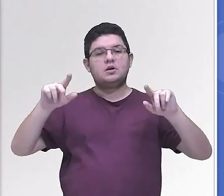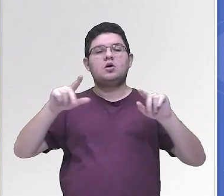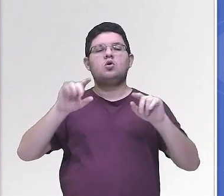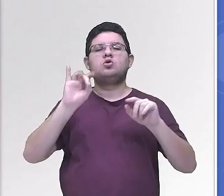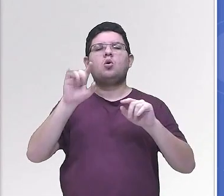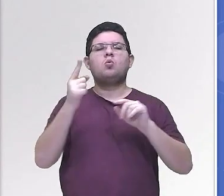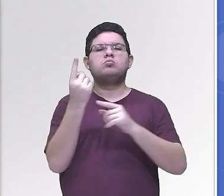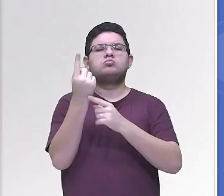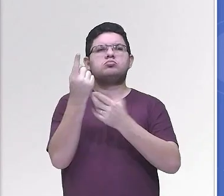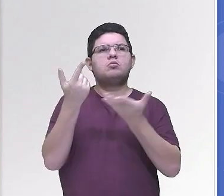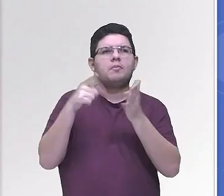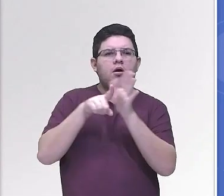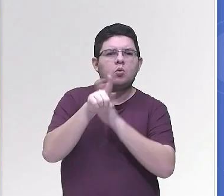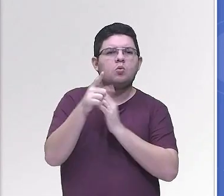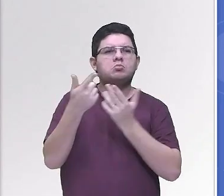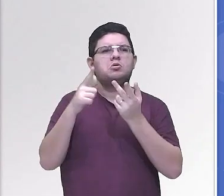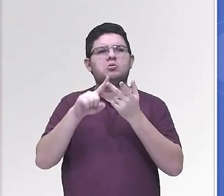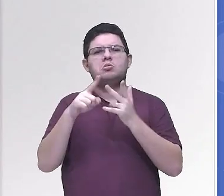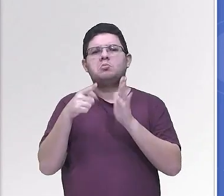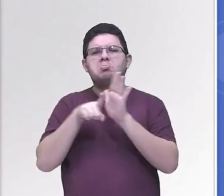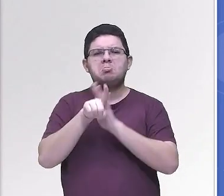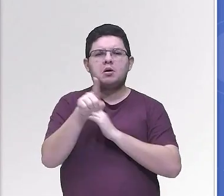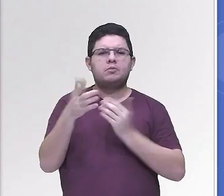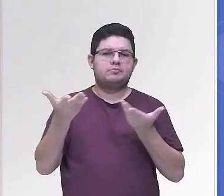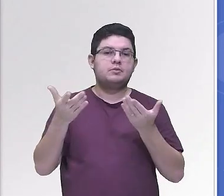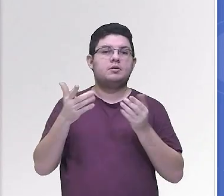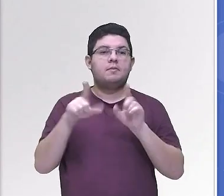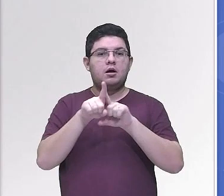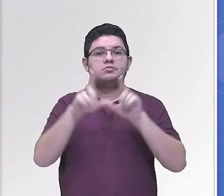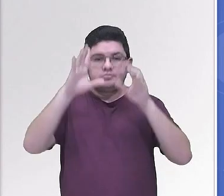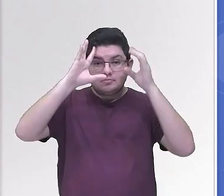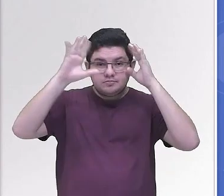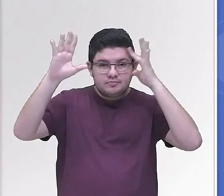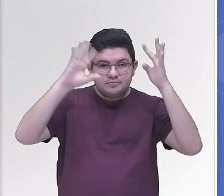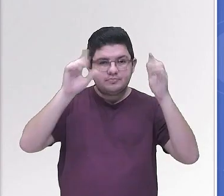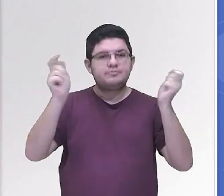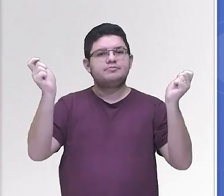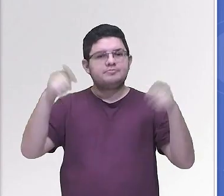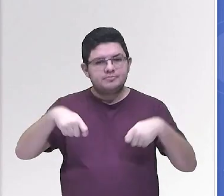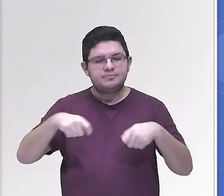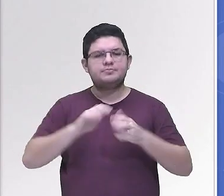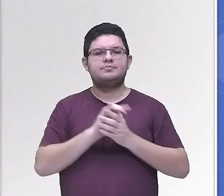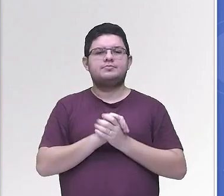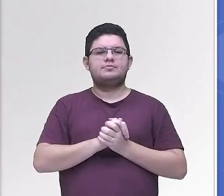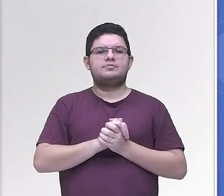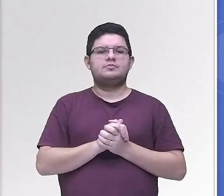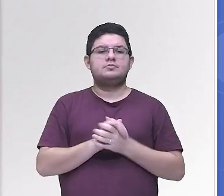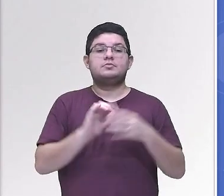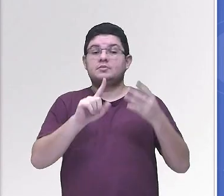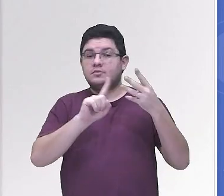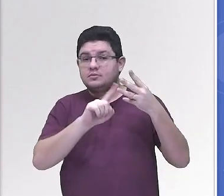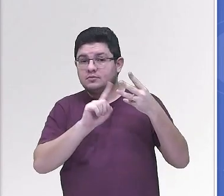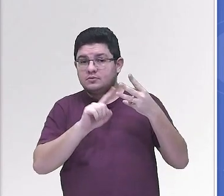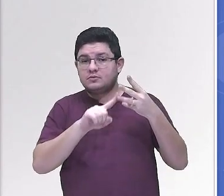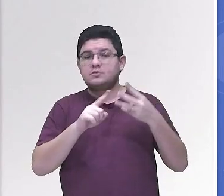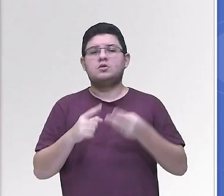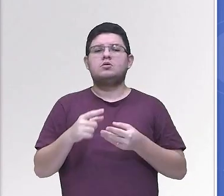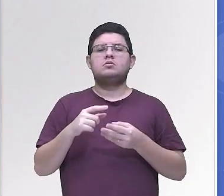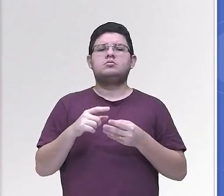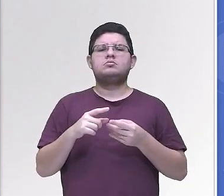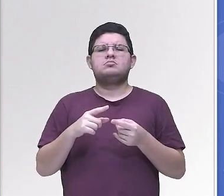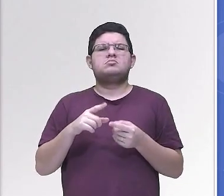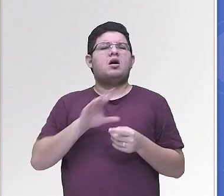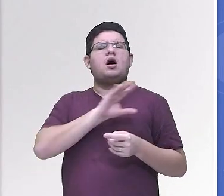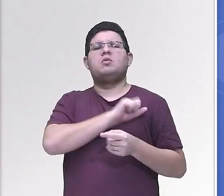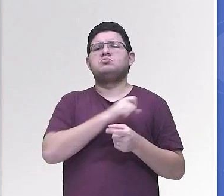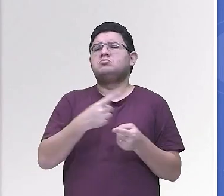pergunta. Perfeito? E aí, a gente termina, né, naquela ideia. Por que é? Né? Então, o que